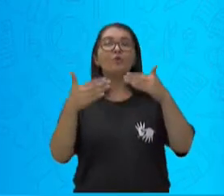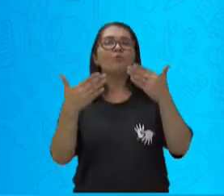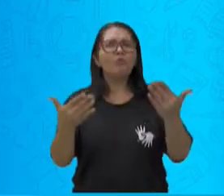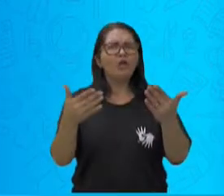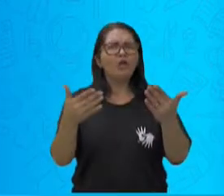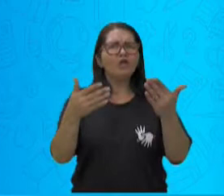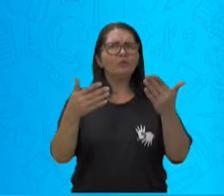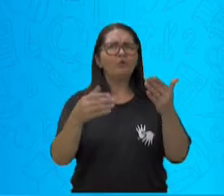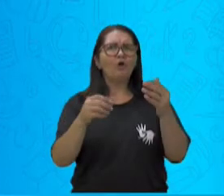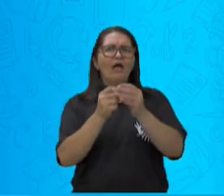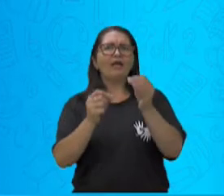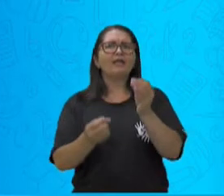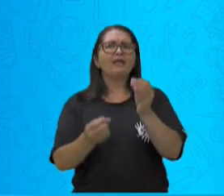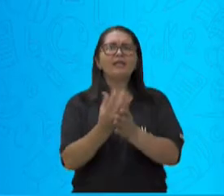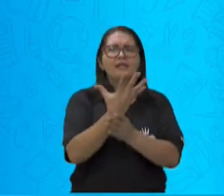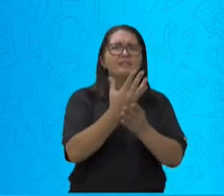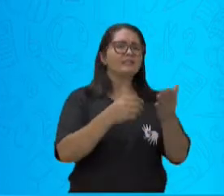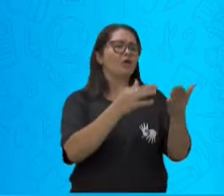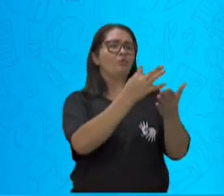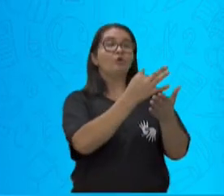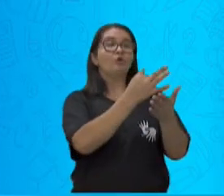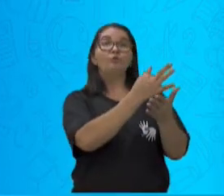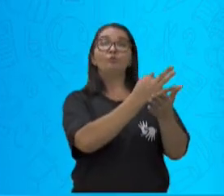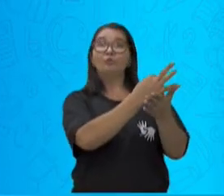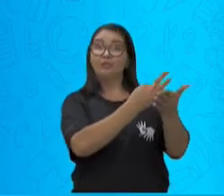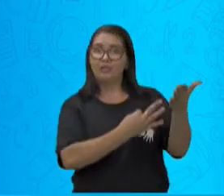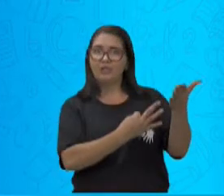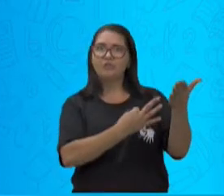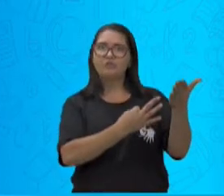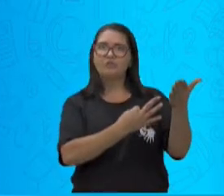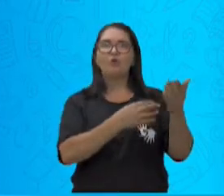por terceiros ou constituir